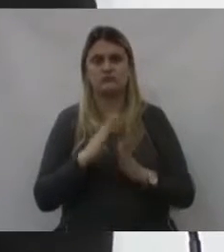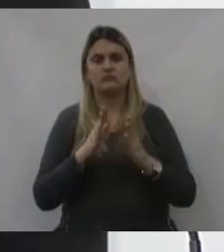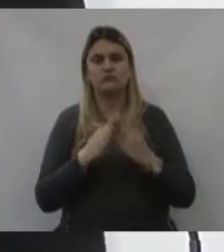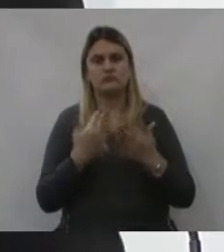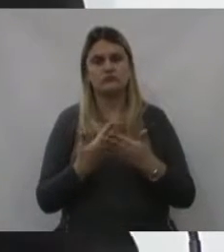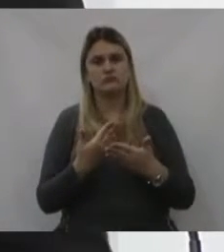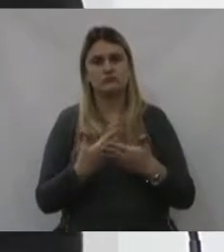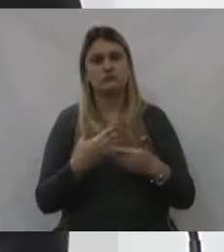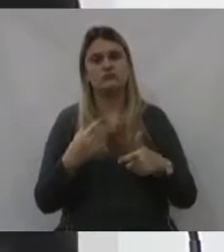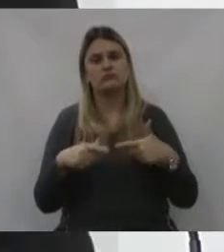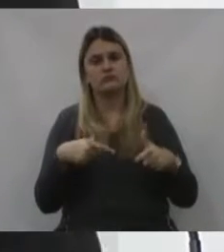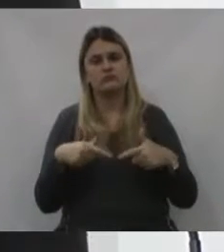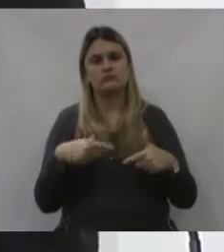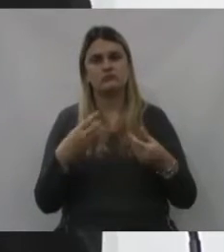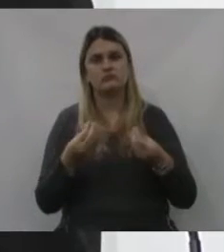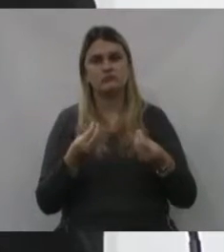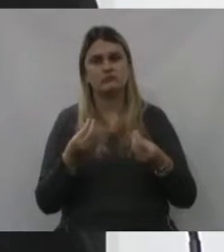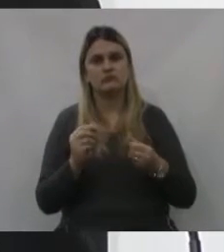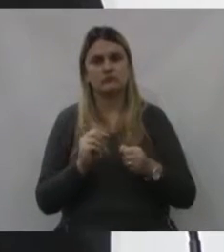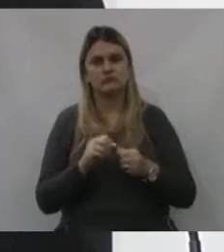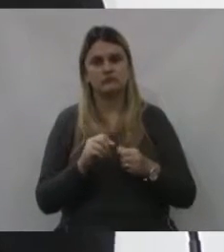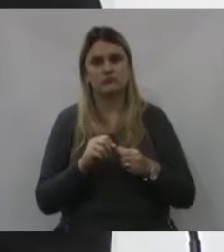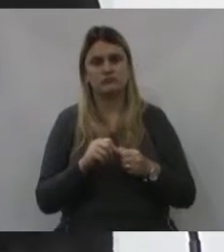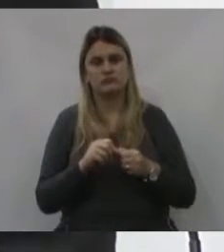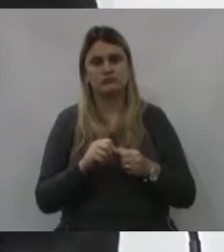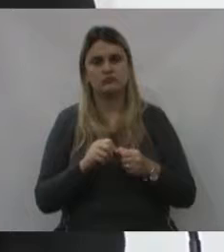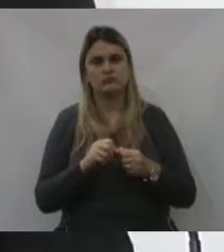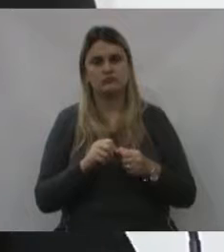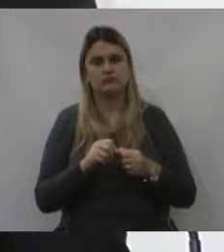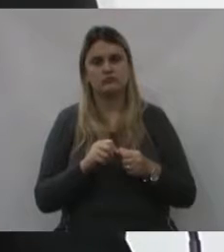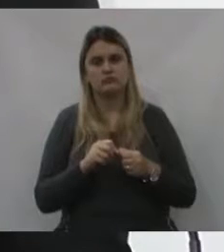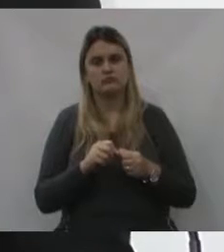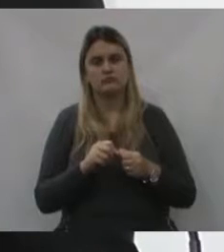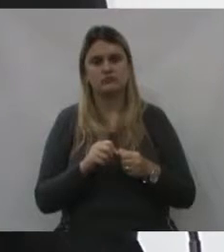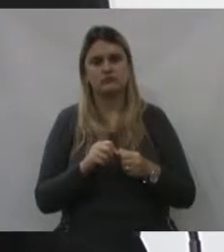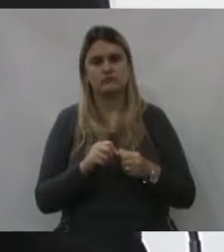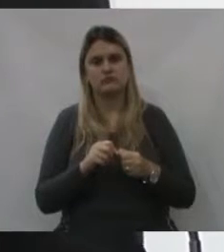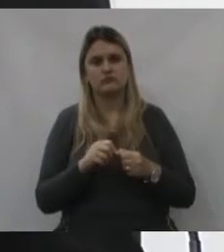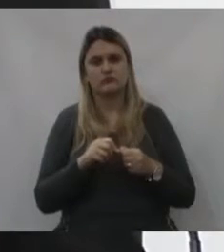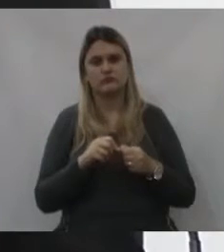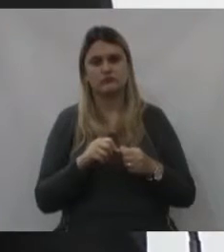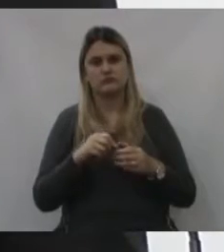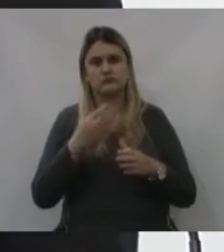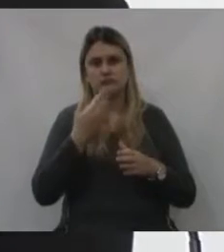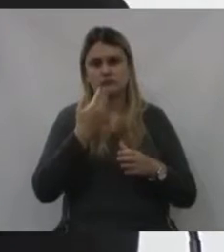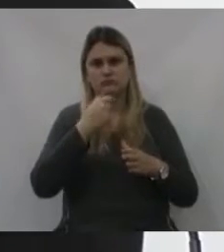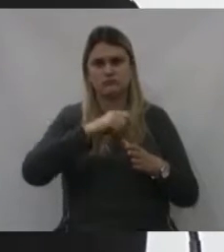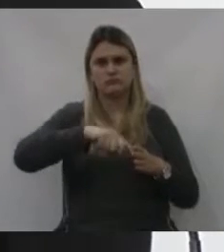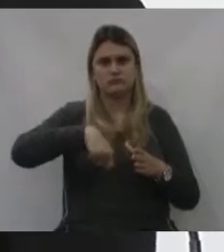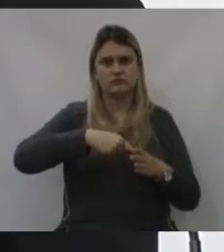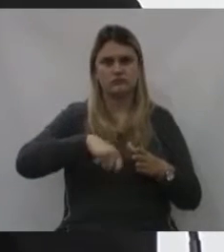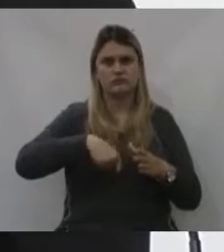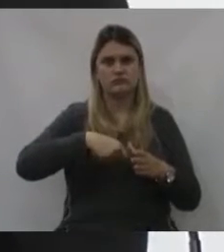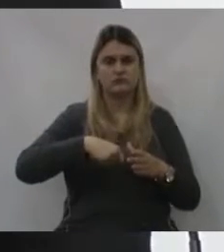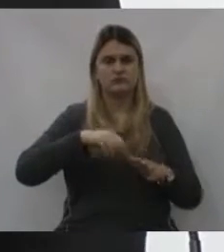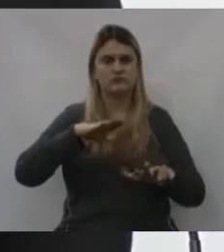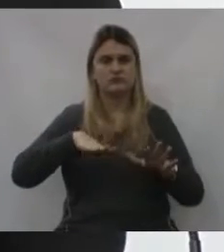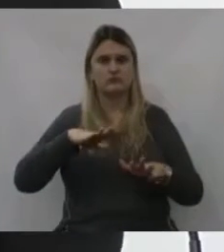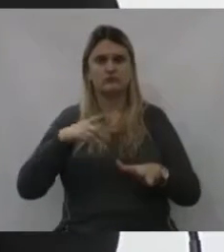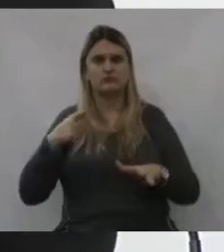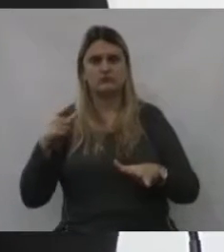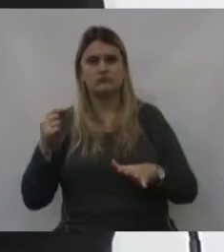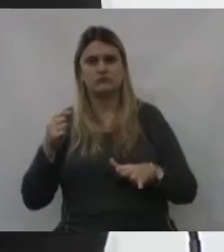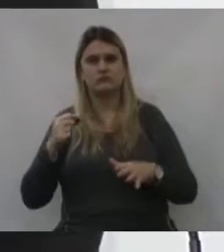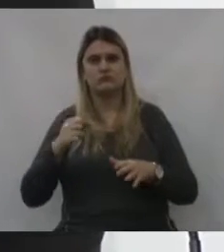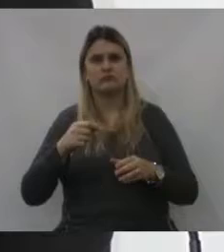nossas escolas estão trabalhando nesse sentido de montar os refeitórios, para que, em vez de